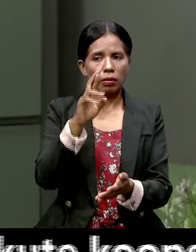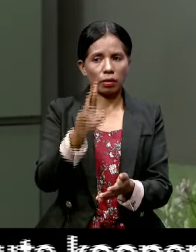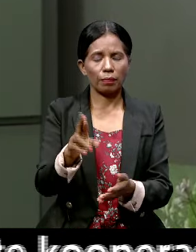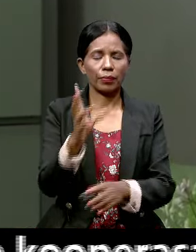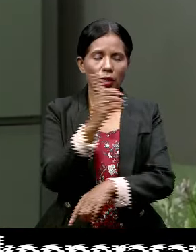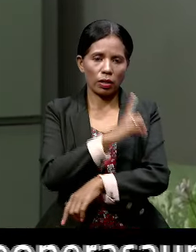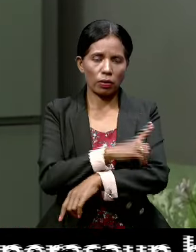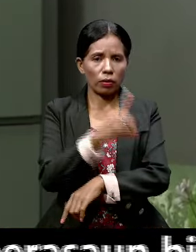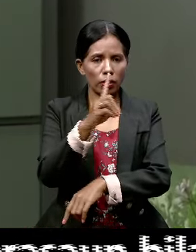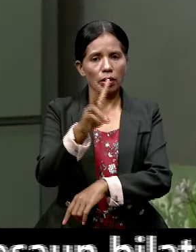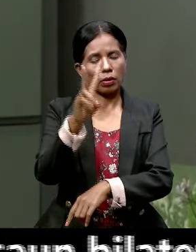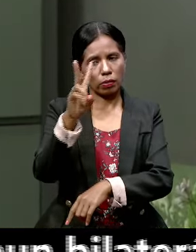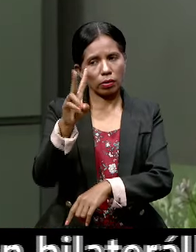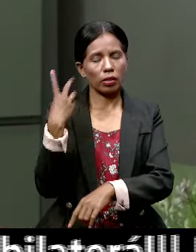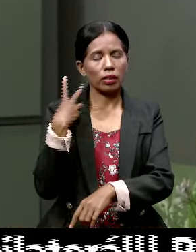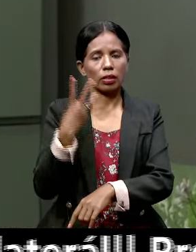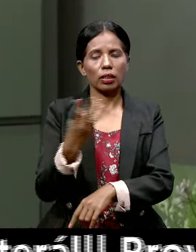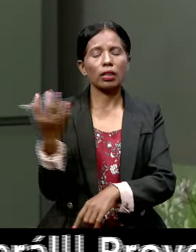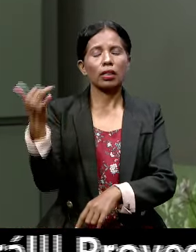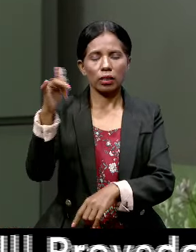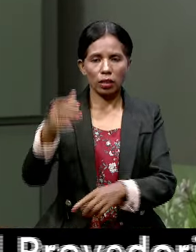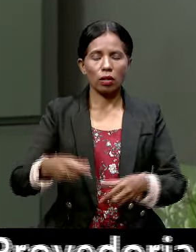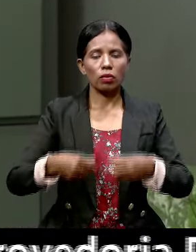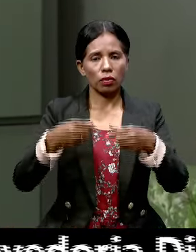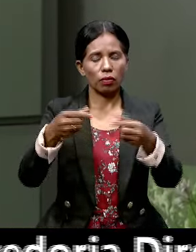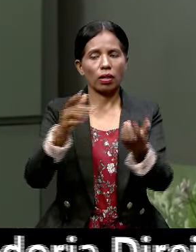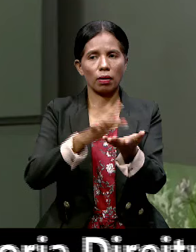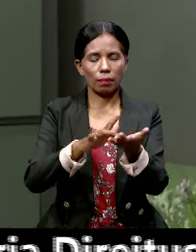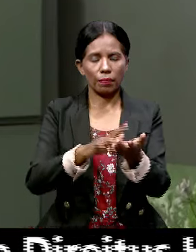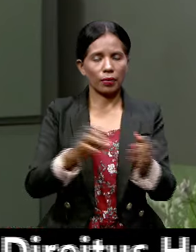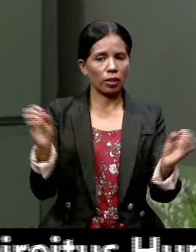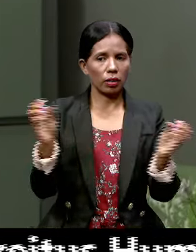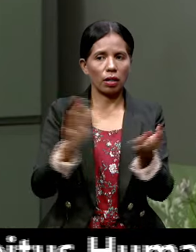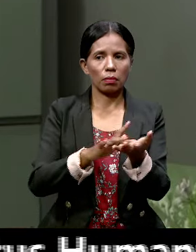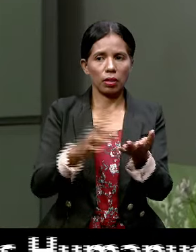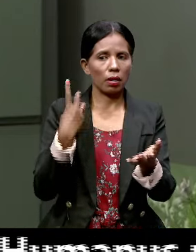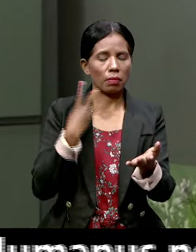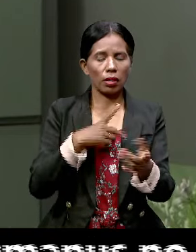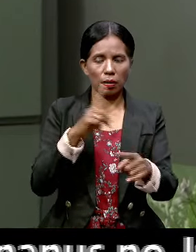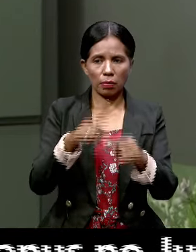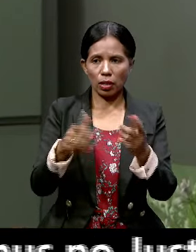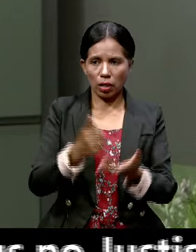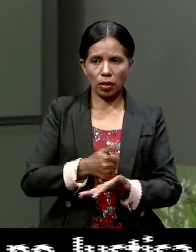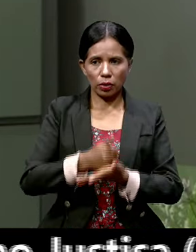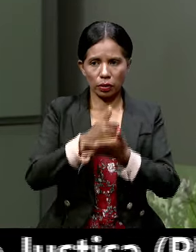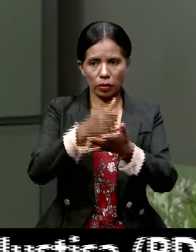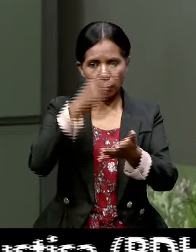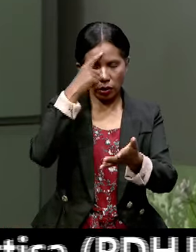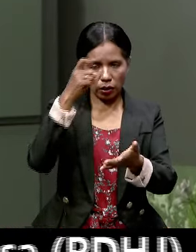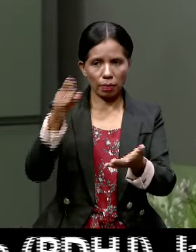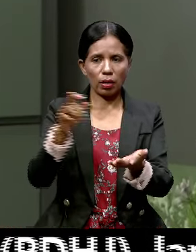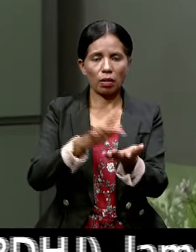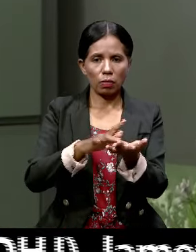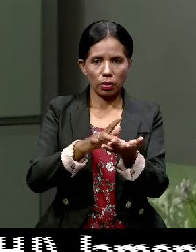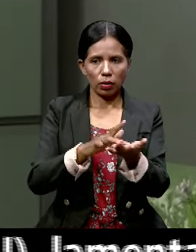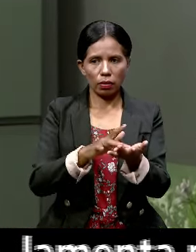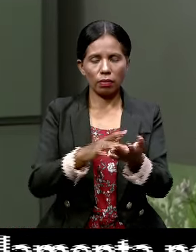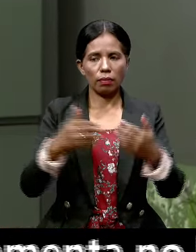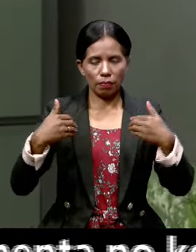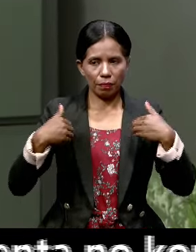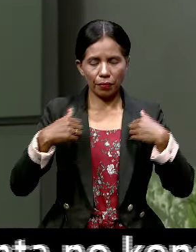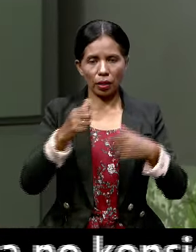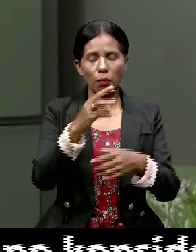dia pun sira responde pada kan amoxicillin lalu dia amoxicillin lah iha dia pun ami la bele atendemen tu tan ba antibiotik ne ya amoxicillin lah iha